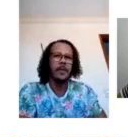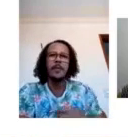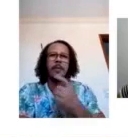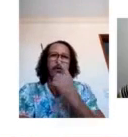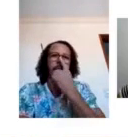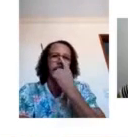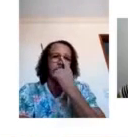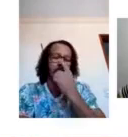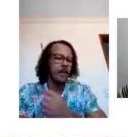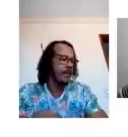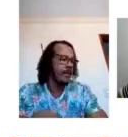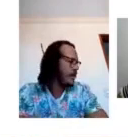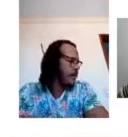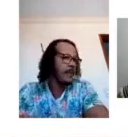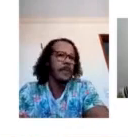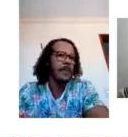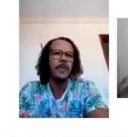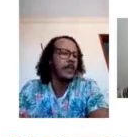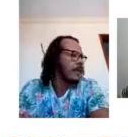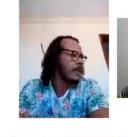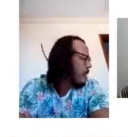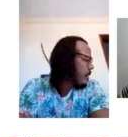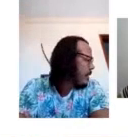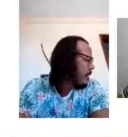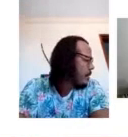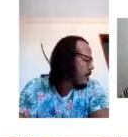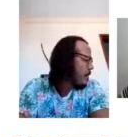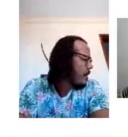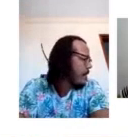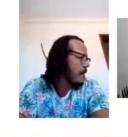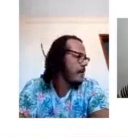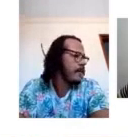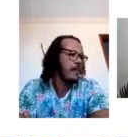todas as disciplinas. Peraí, eu estou fazendo bacharel, eu sou aluno de licenciatura, às